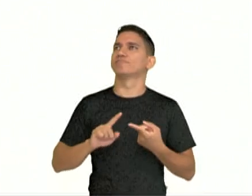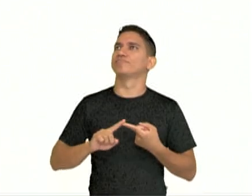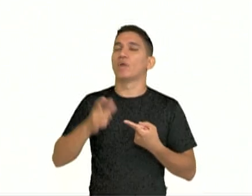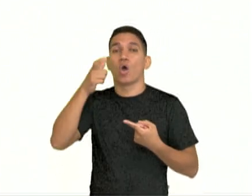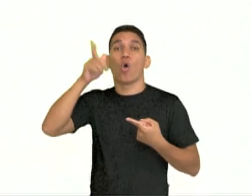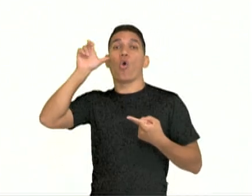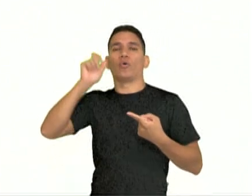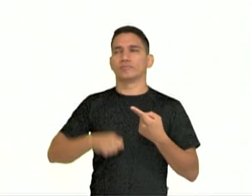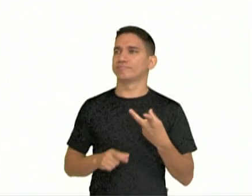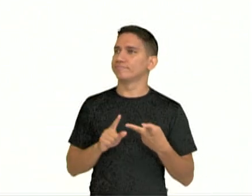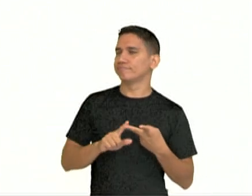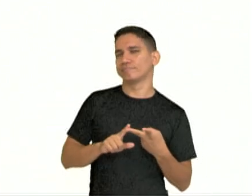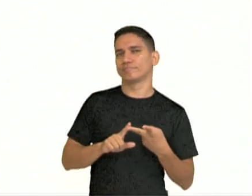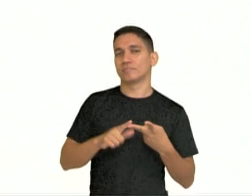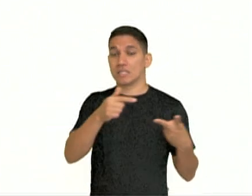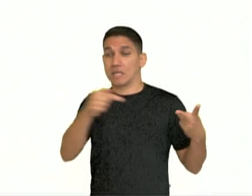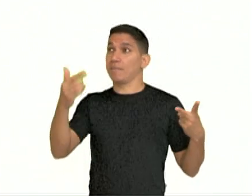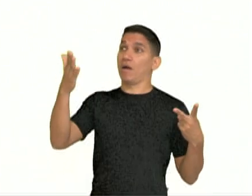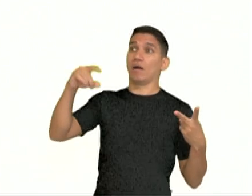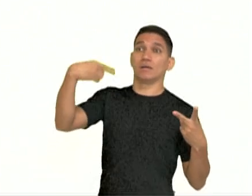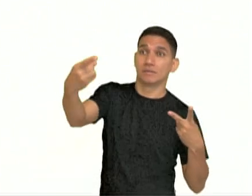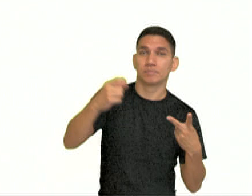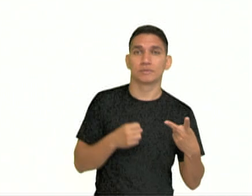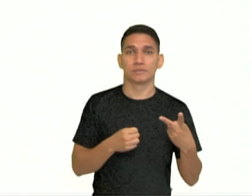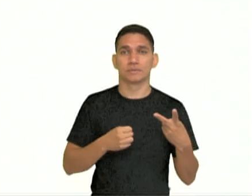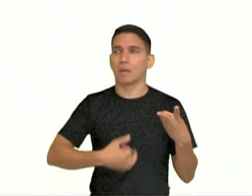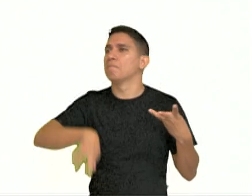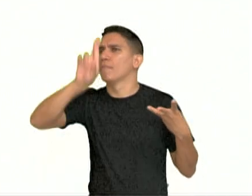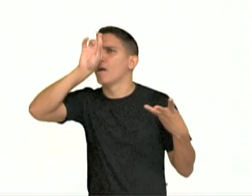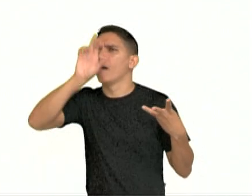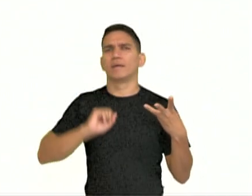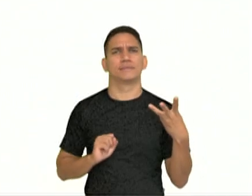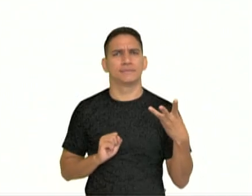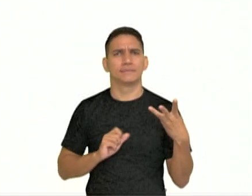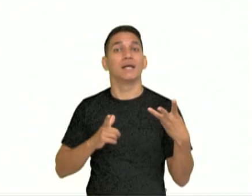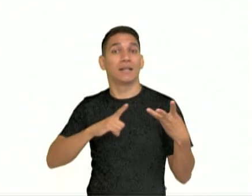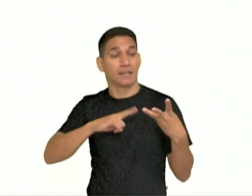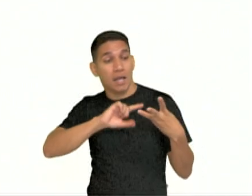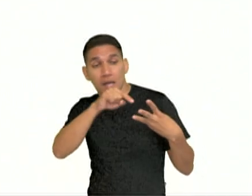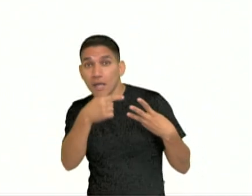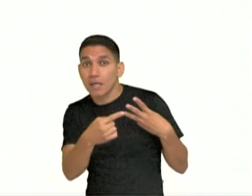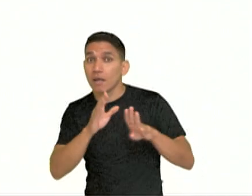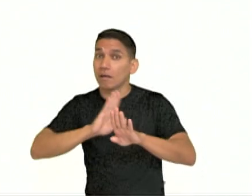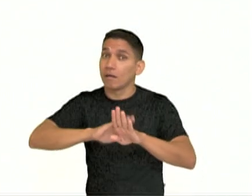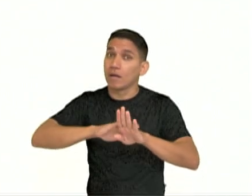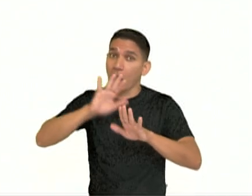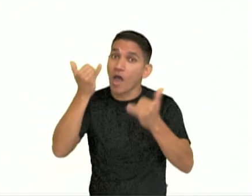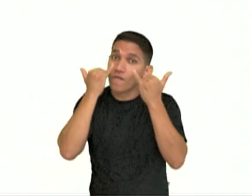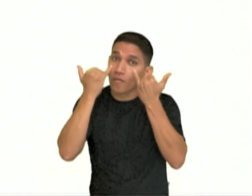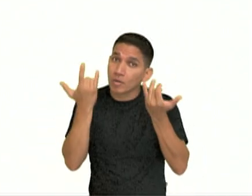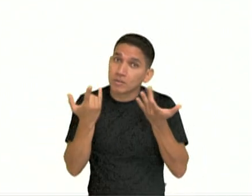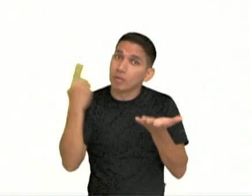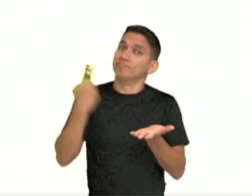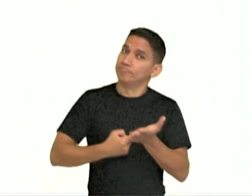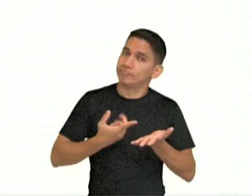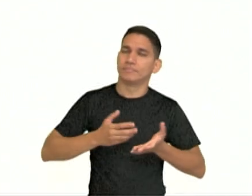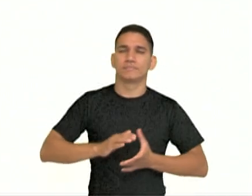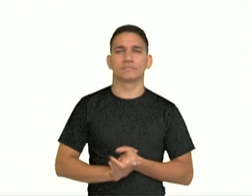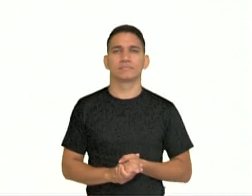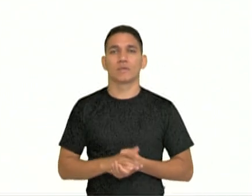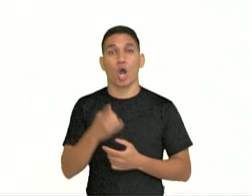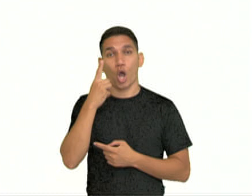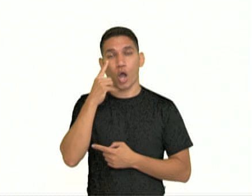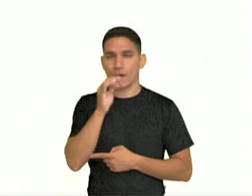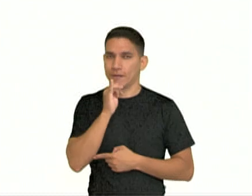Por exemplo, semanas depois, ao meio-dia, né? Então, ele vai identificar qual, em que momento. Olha